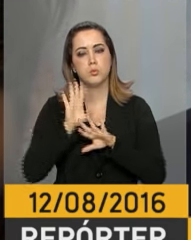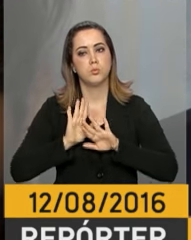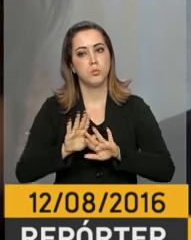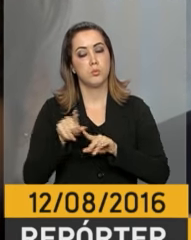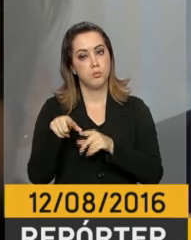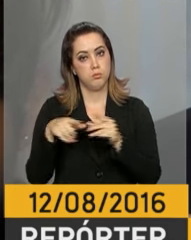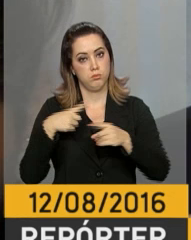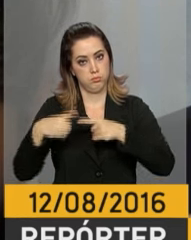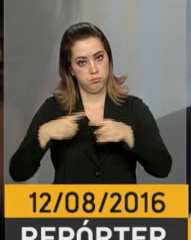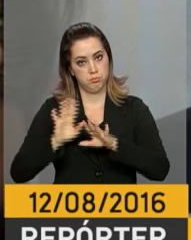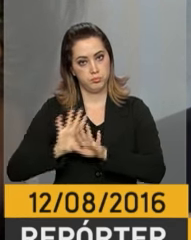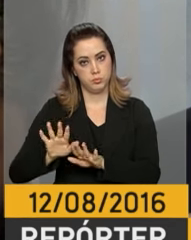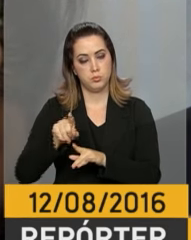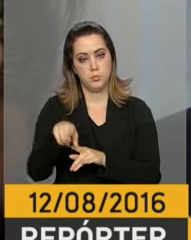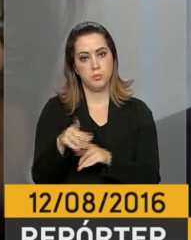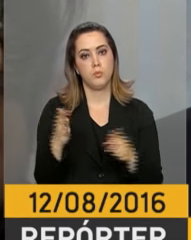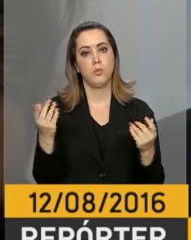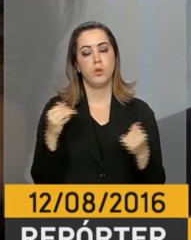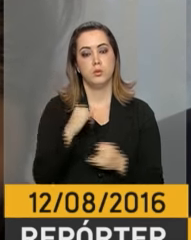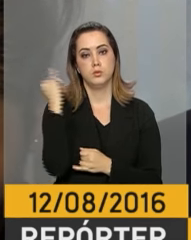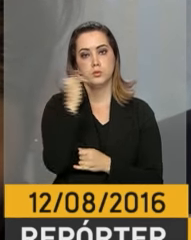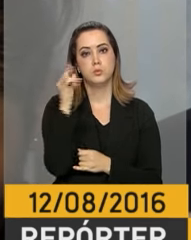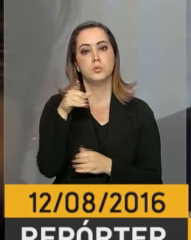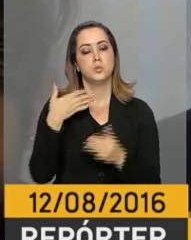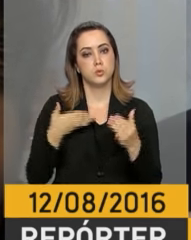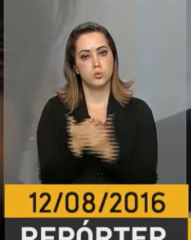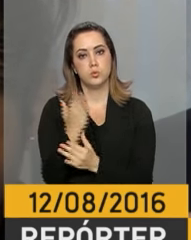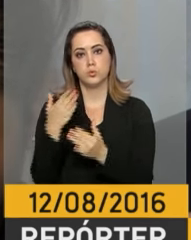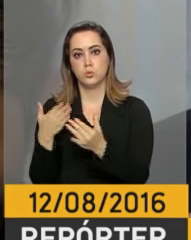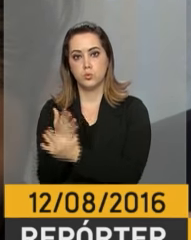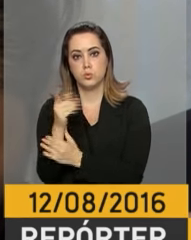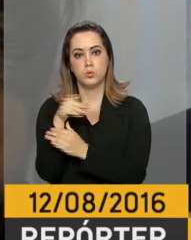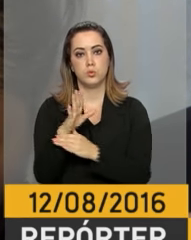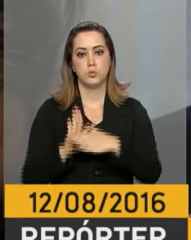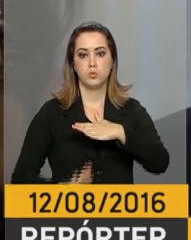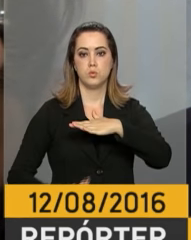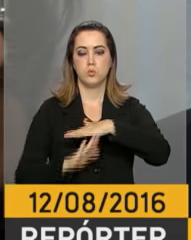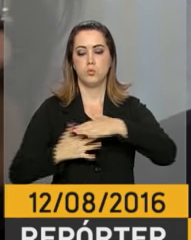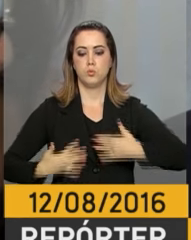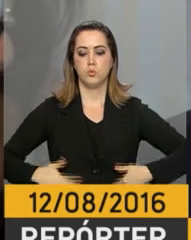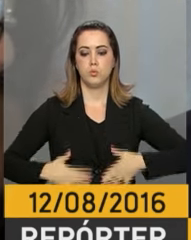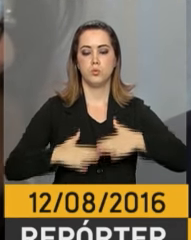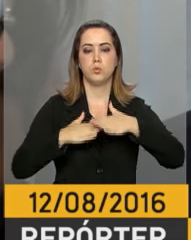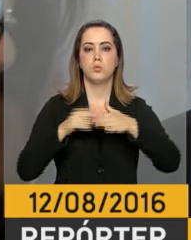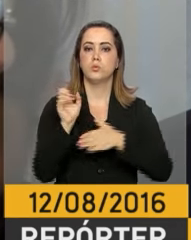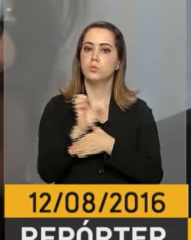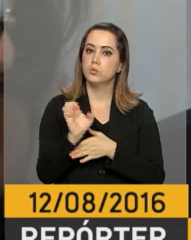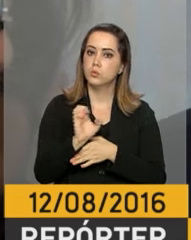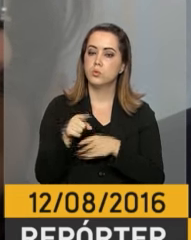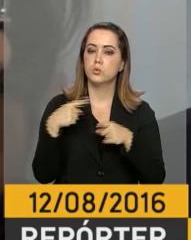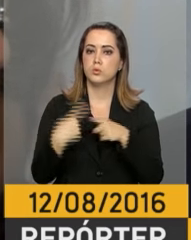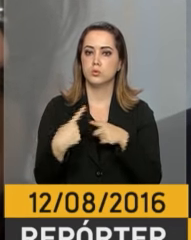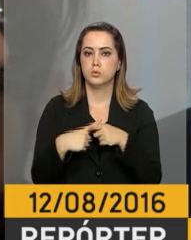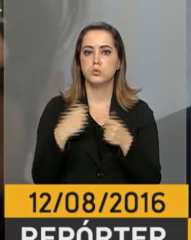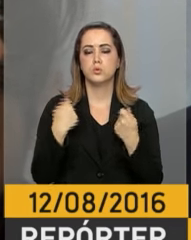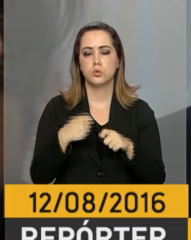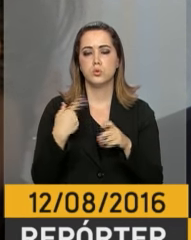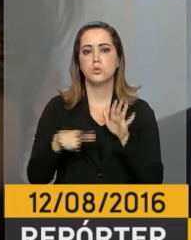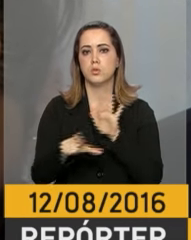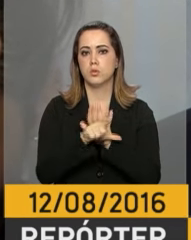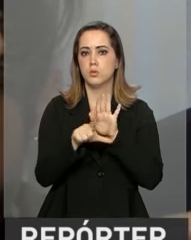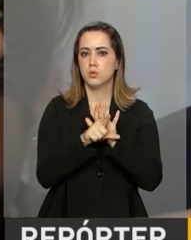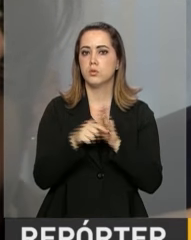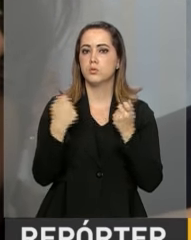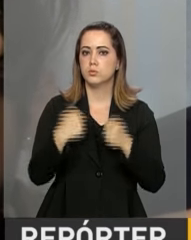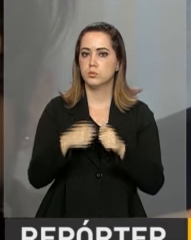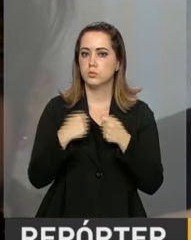é que o teto está sendo aprovado e os governadores têm todos os instrumentos legais para cumprir o teto na medida em